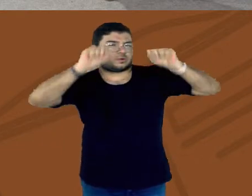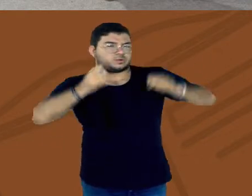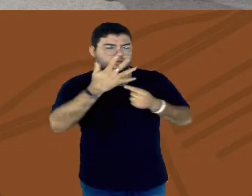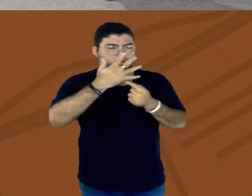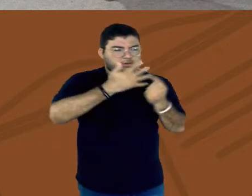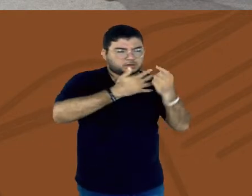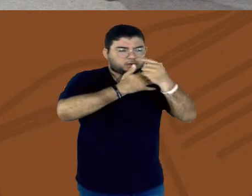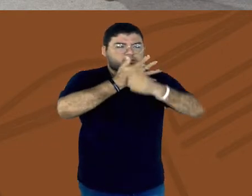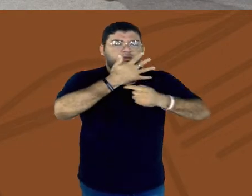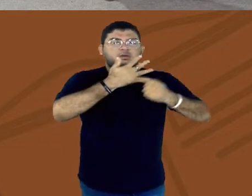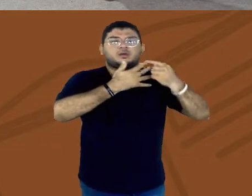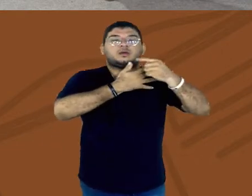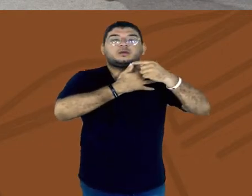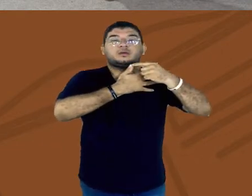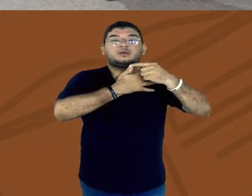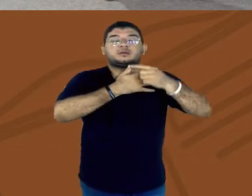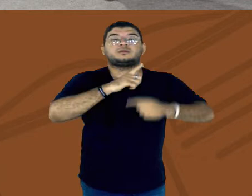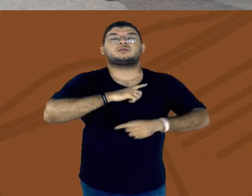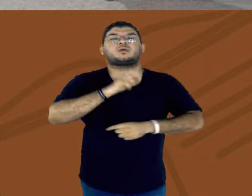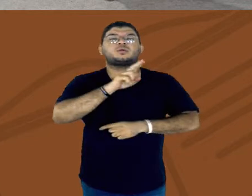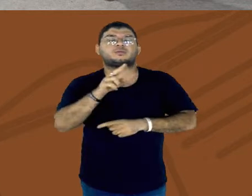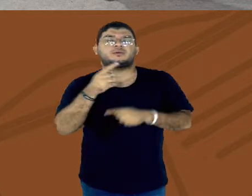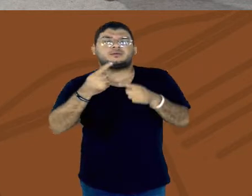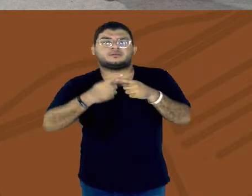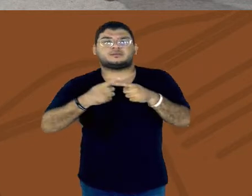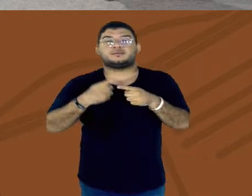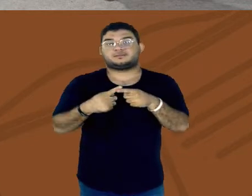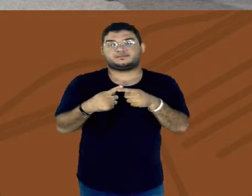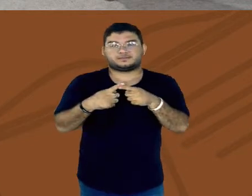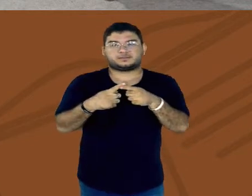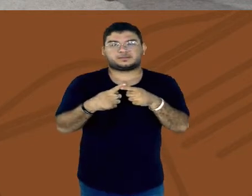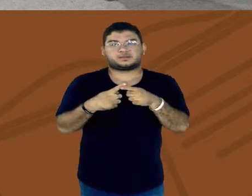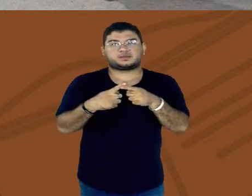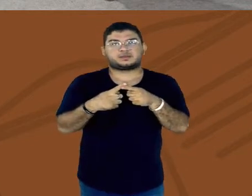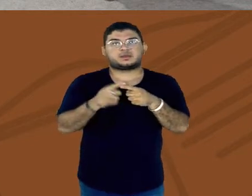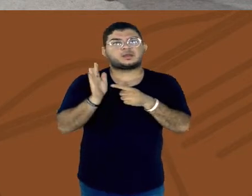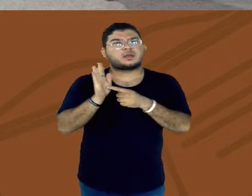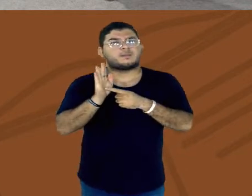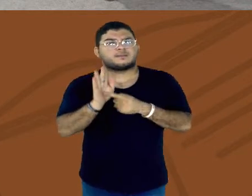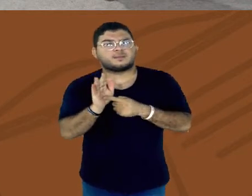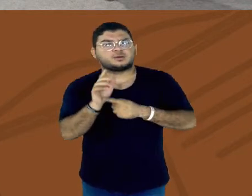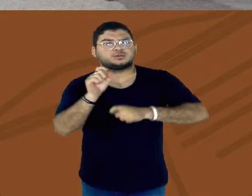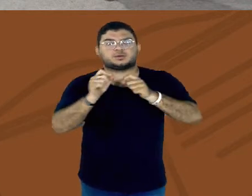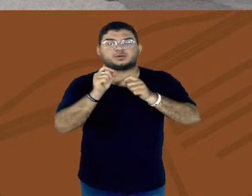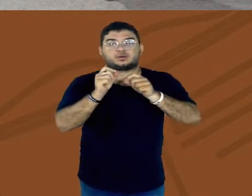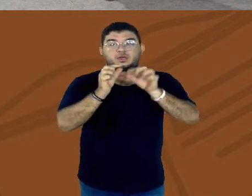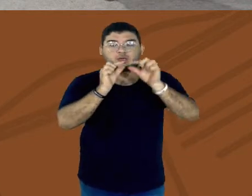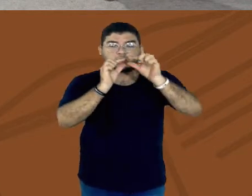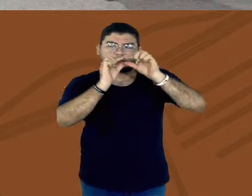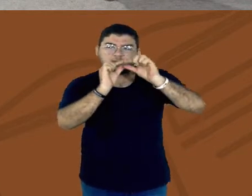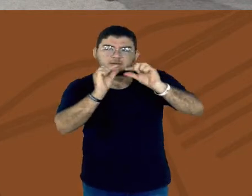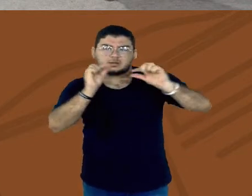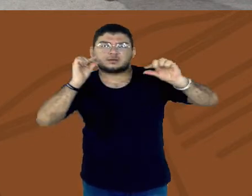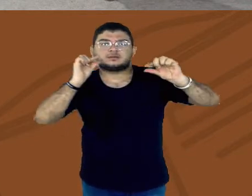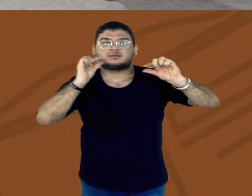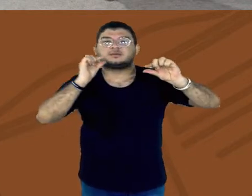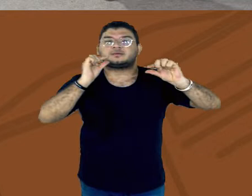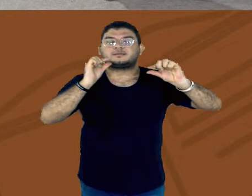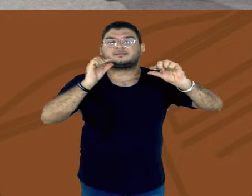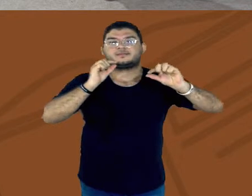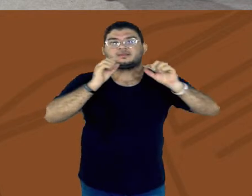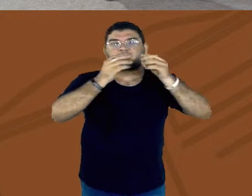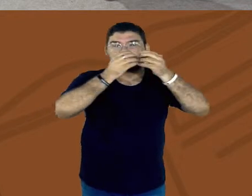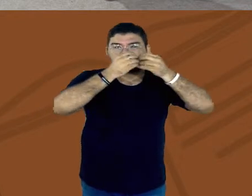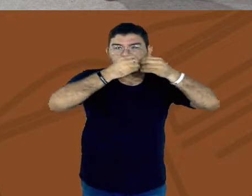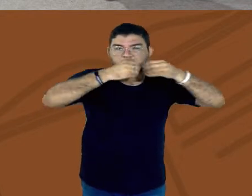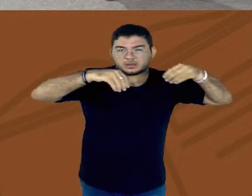endócrino recebem esse nome, glândulas endócrinas, porque elas não apresentam canais, ou seja, ductos, e as substâncias